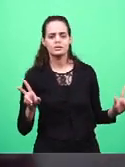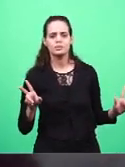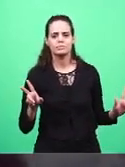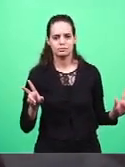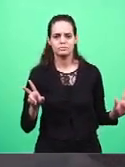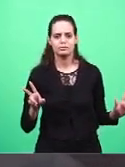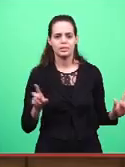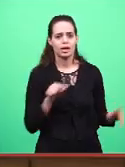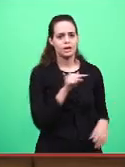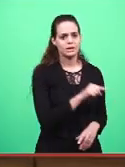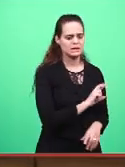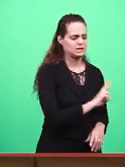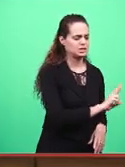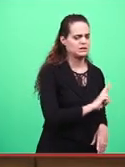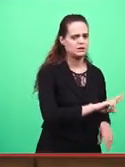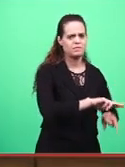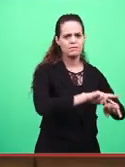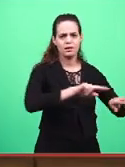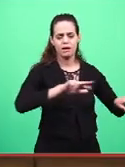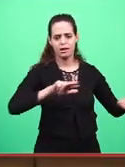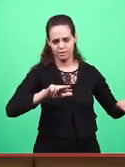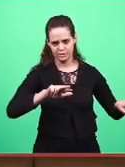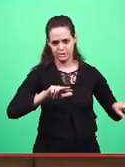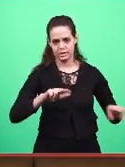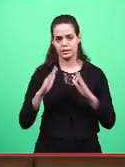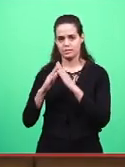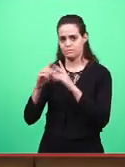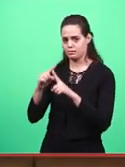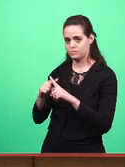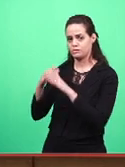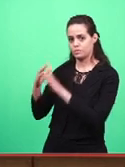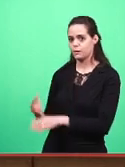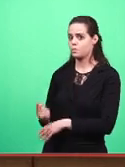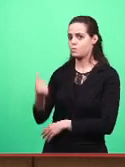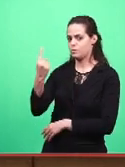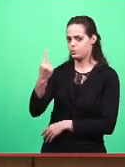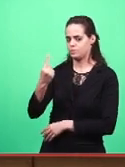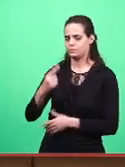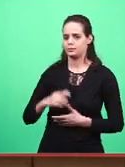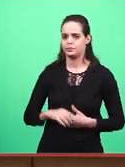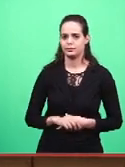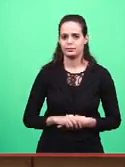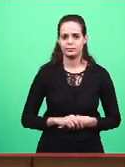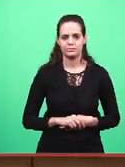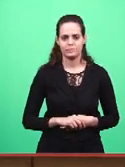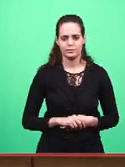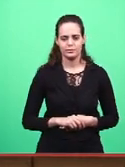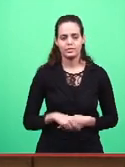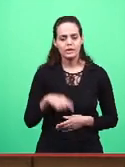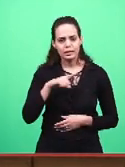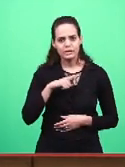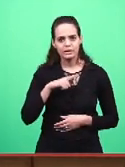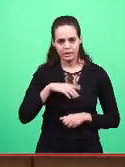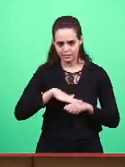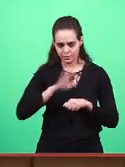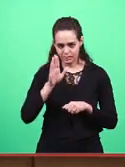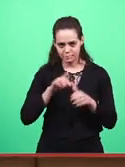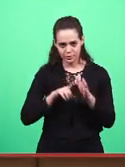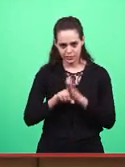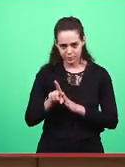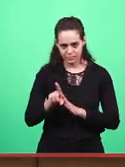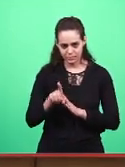Os jovens iam tal de ir para o hospital, depois com o cara quebrado, aí você voltou. Mas